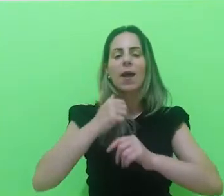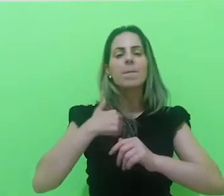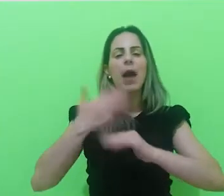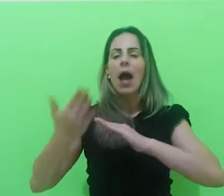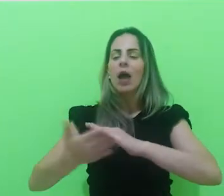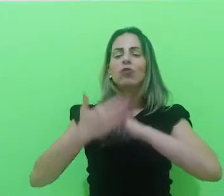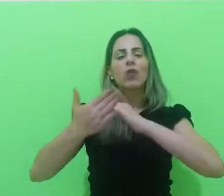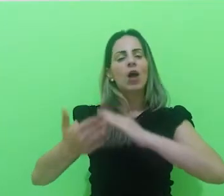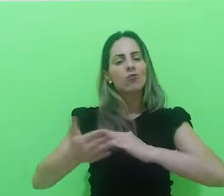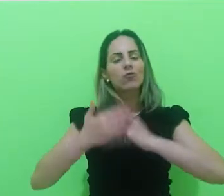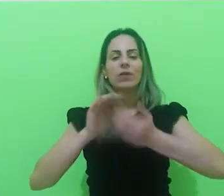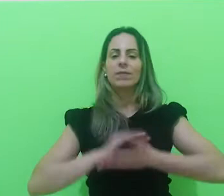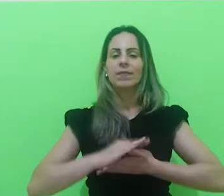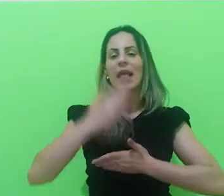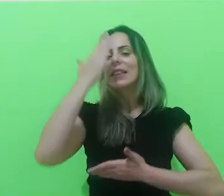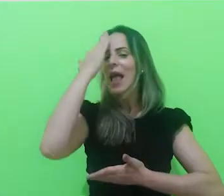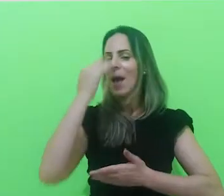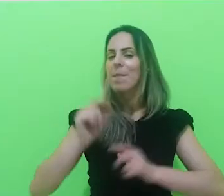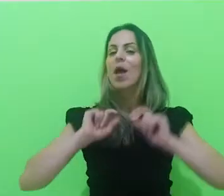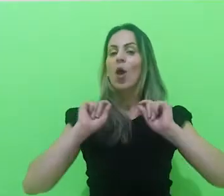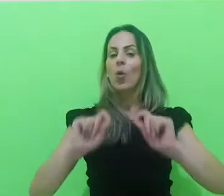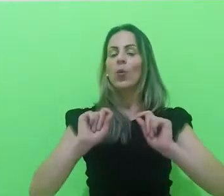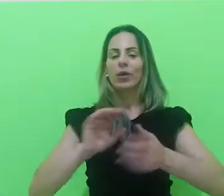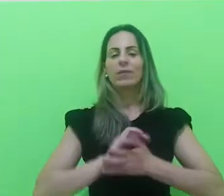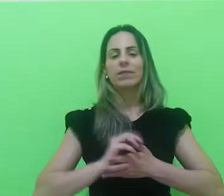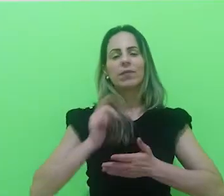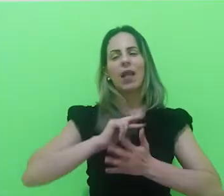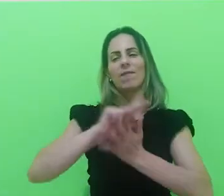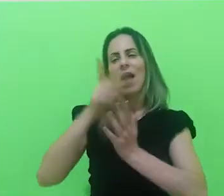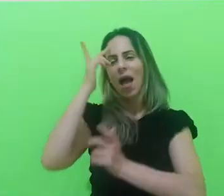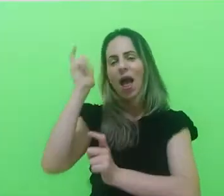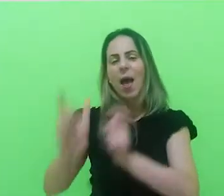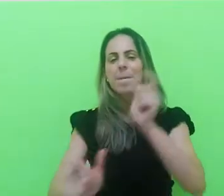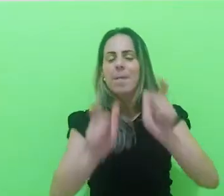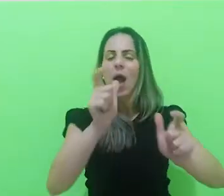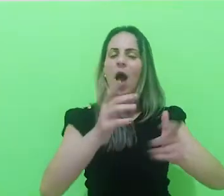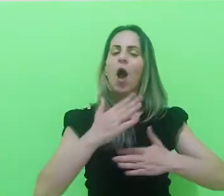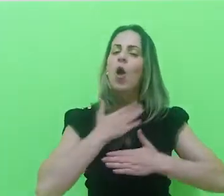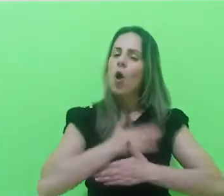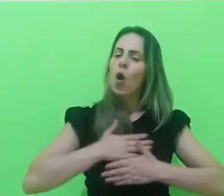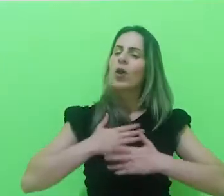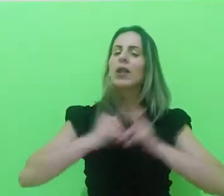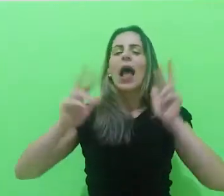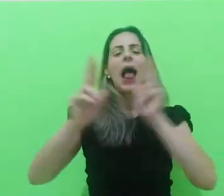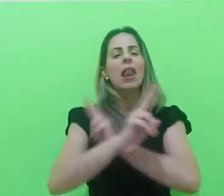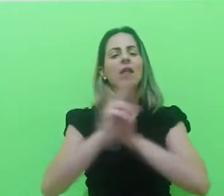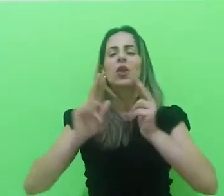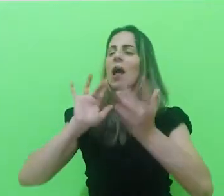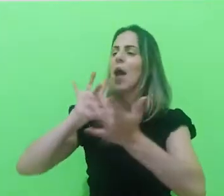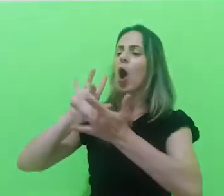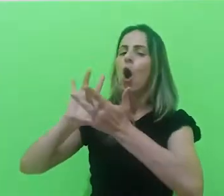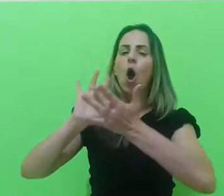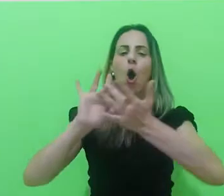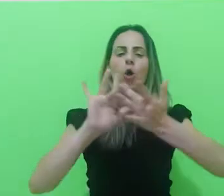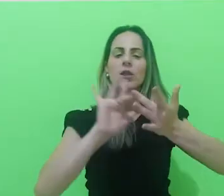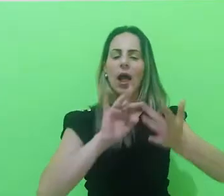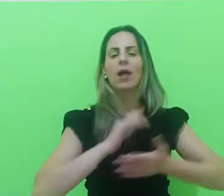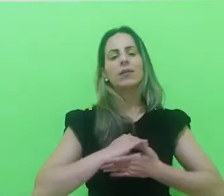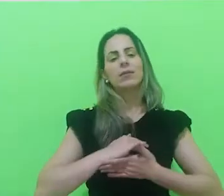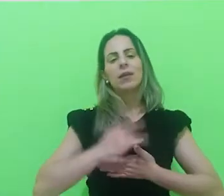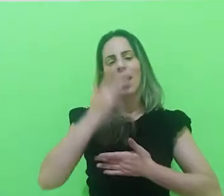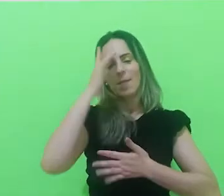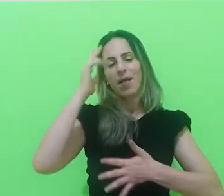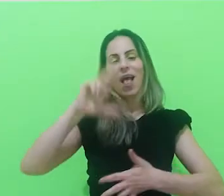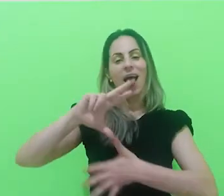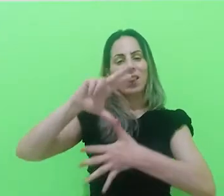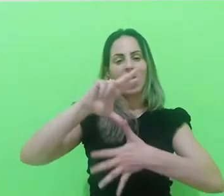você. Nós sabemos que, claramente, muitos de nós gostamos desse contato, de relacionamento, né? As pessoas latinas, elas